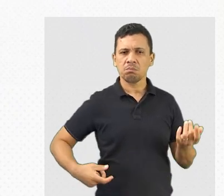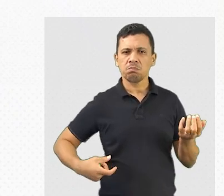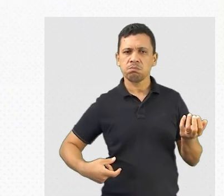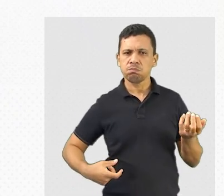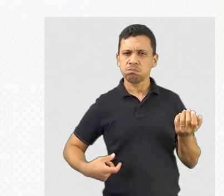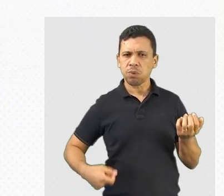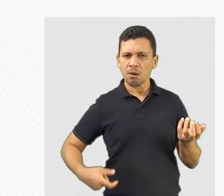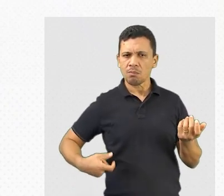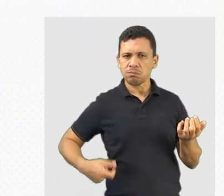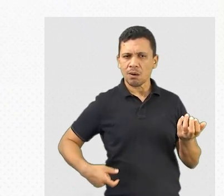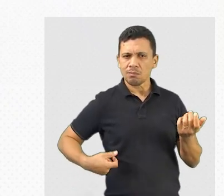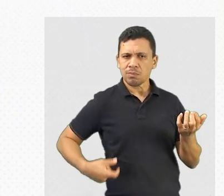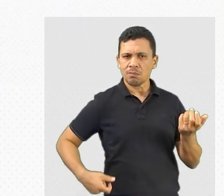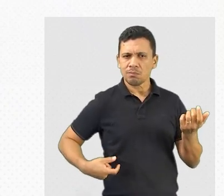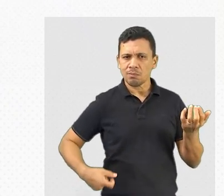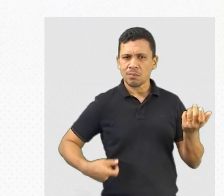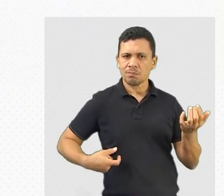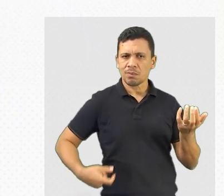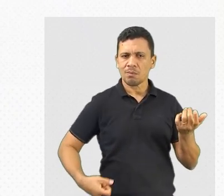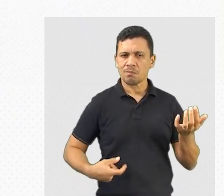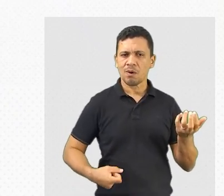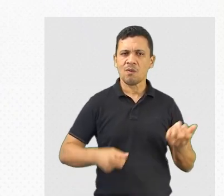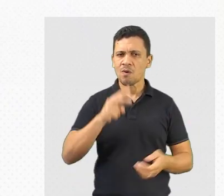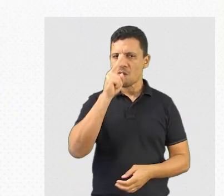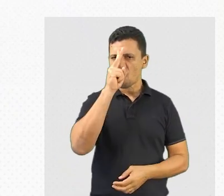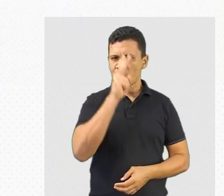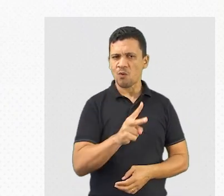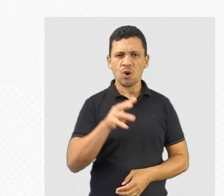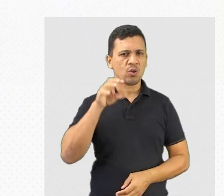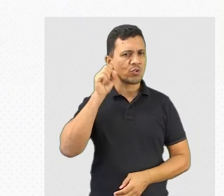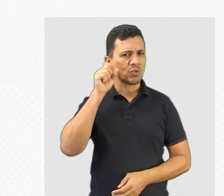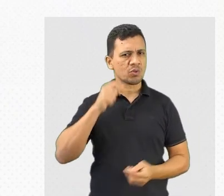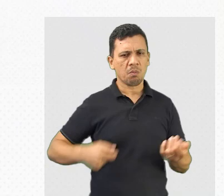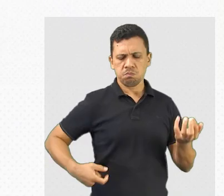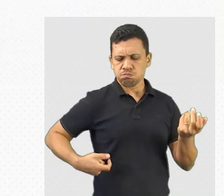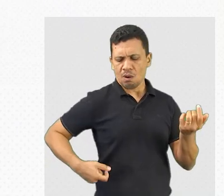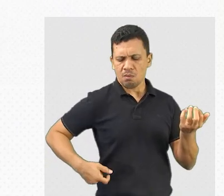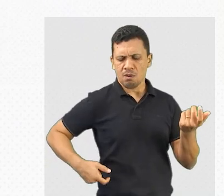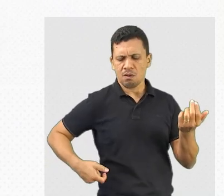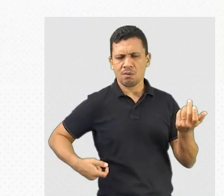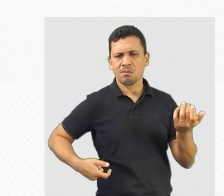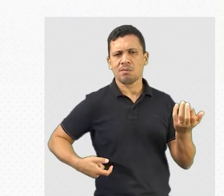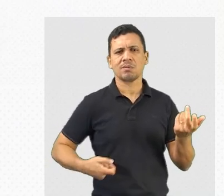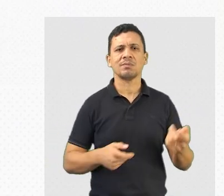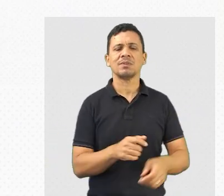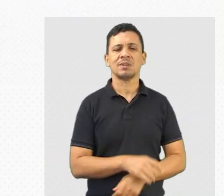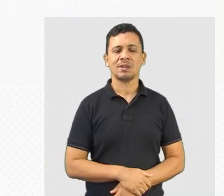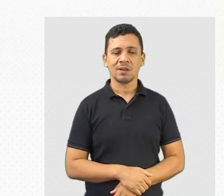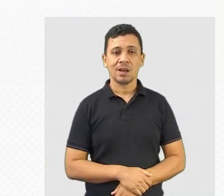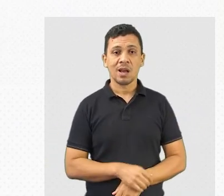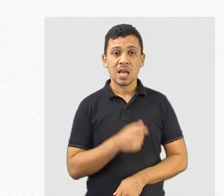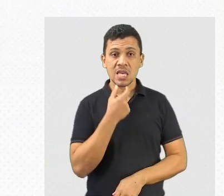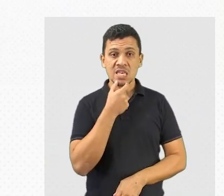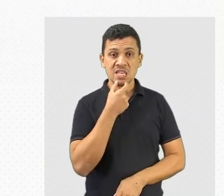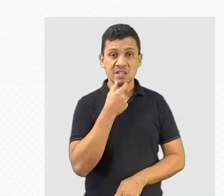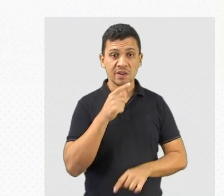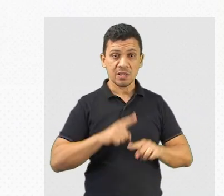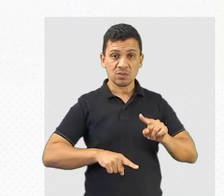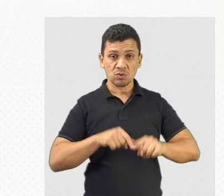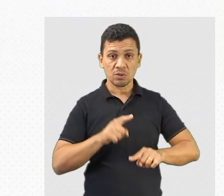sounds, sons que têm um peso maior da guitarra. Em inglês, pensando em instrumento